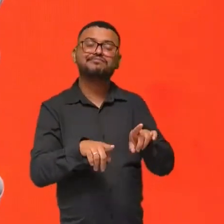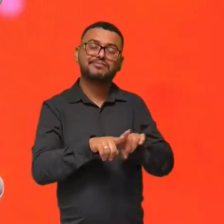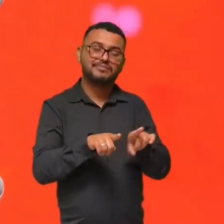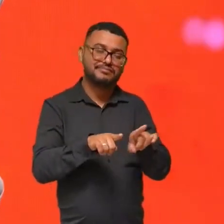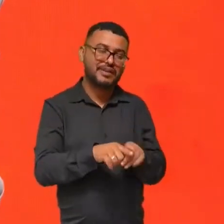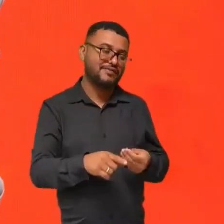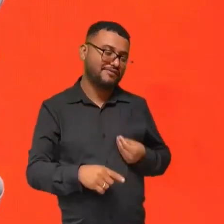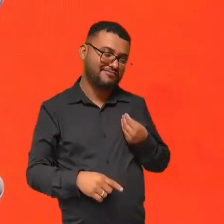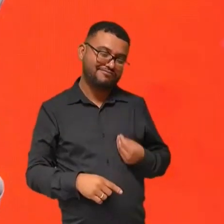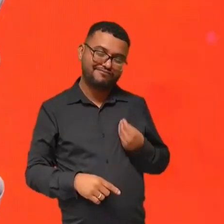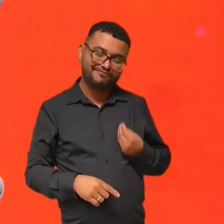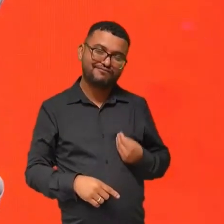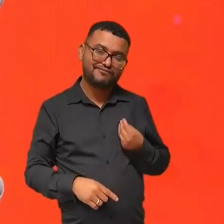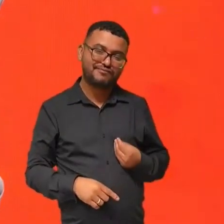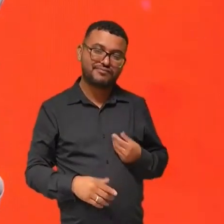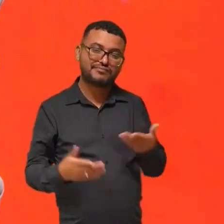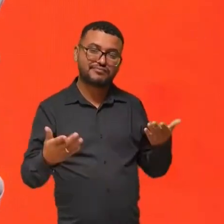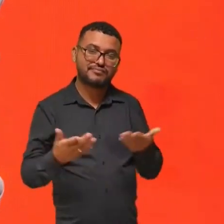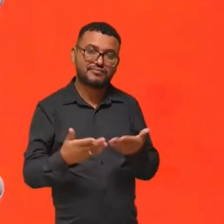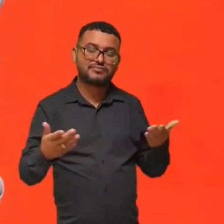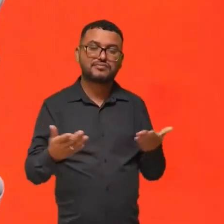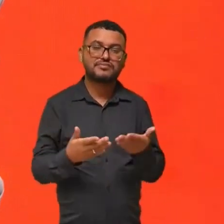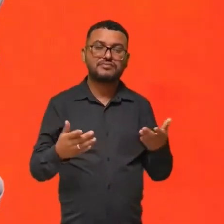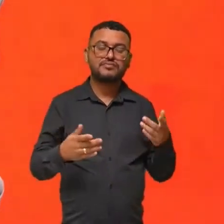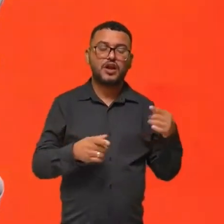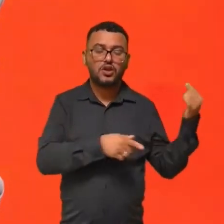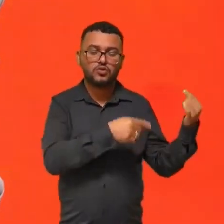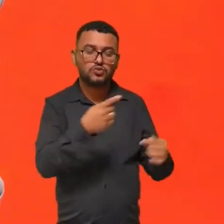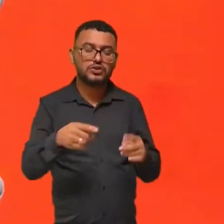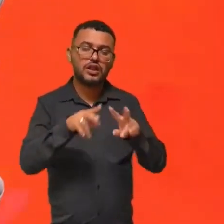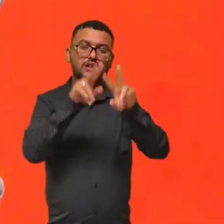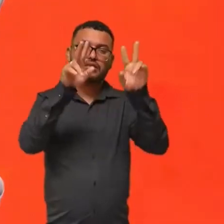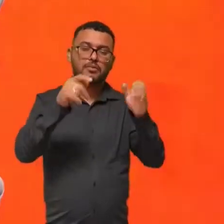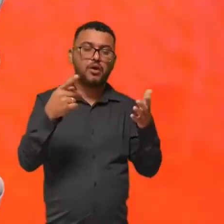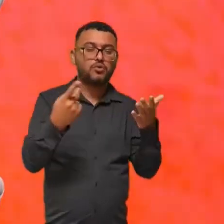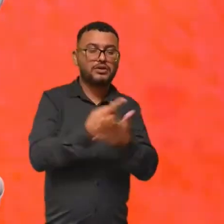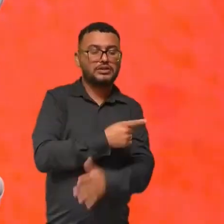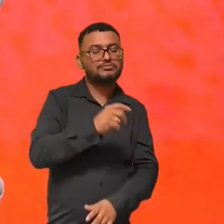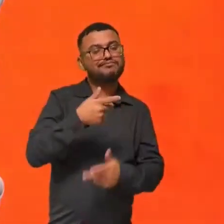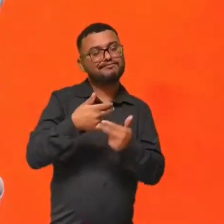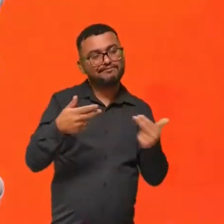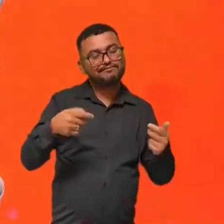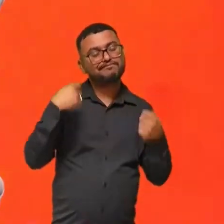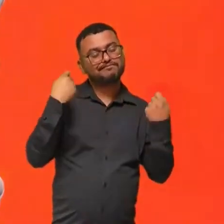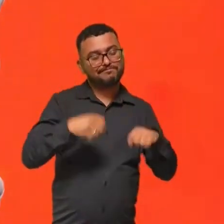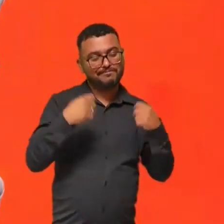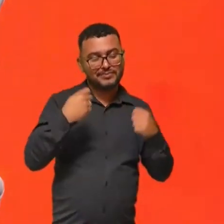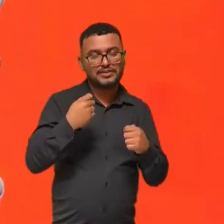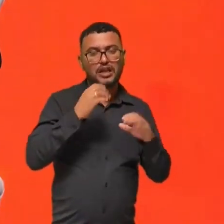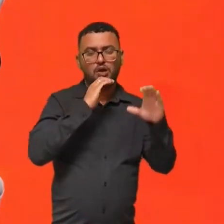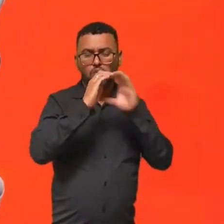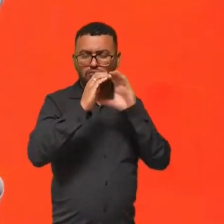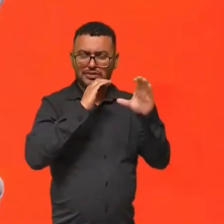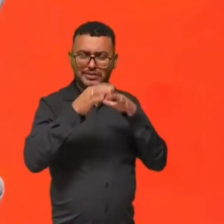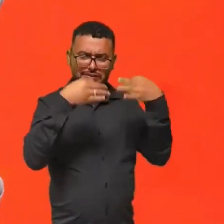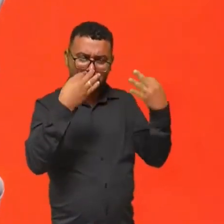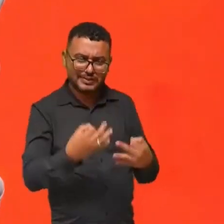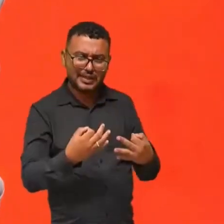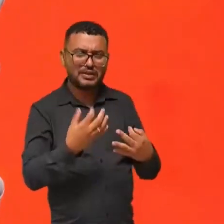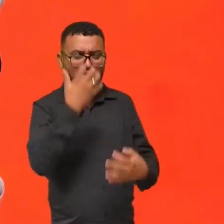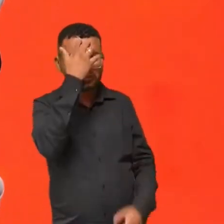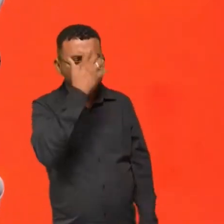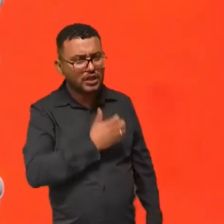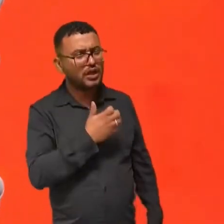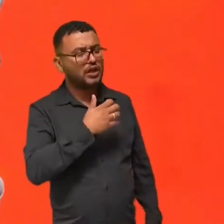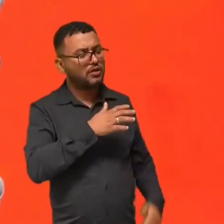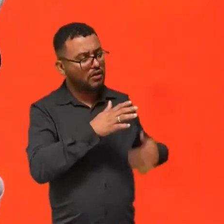tem uma entidade que é para discutir esse tipo de coisa. A gente precisa que a comunicação seja levada a sério durante a elaboração das políticas